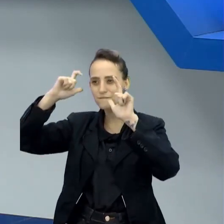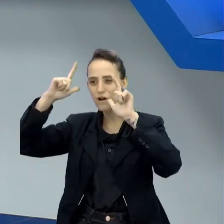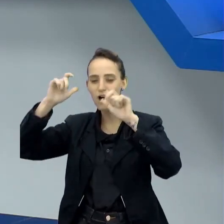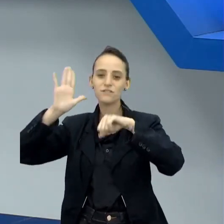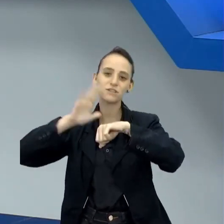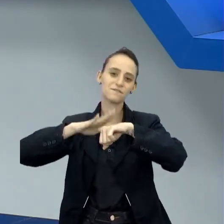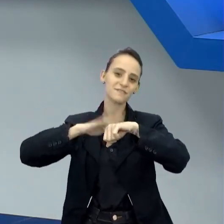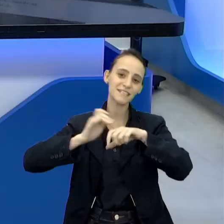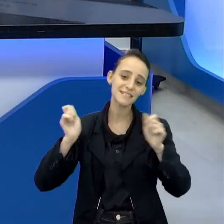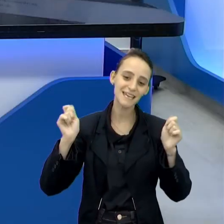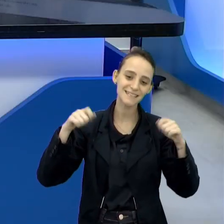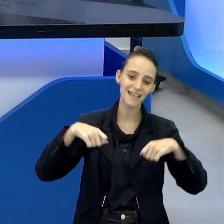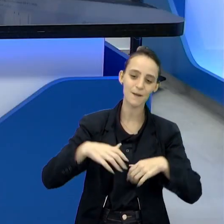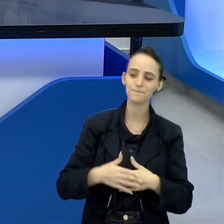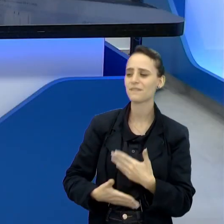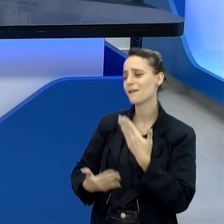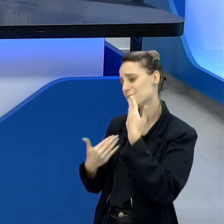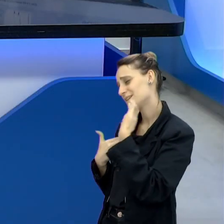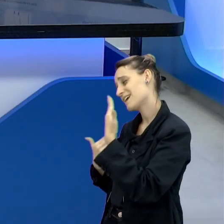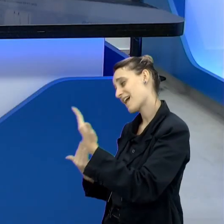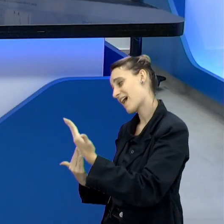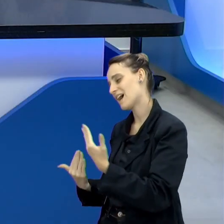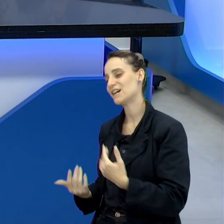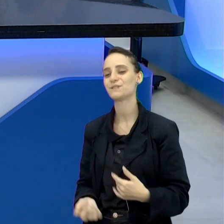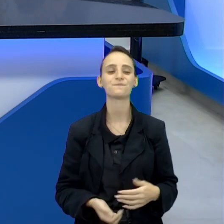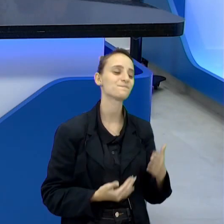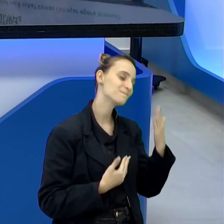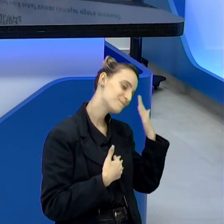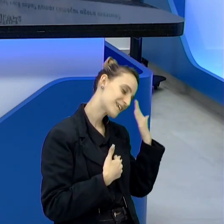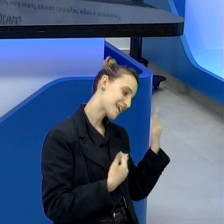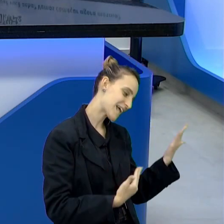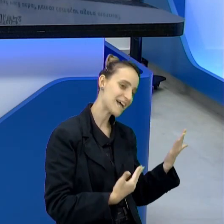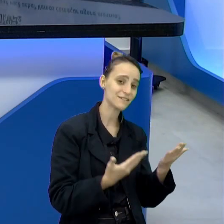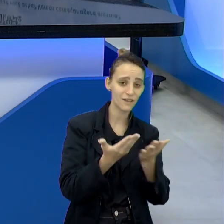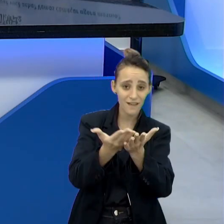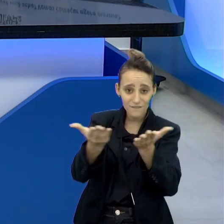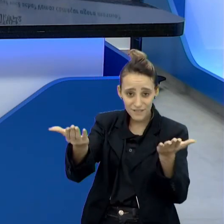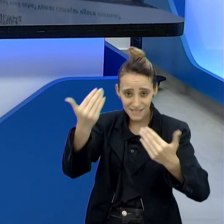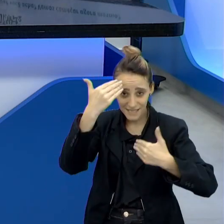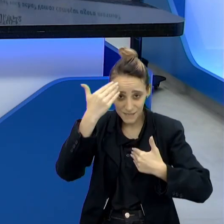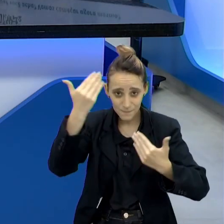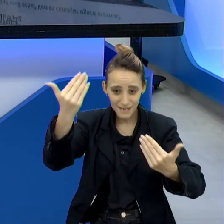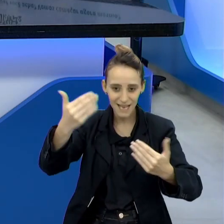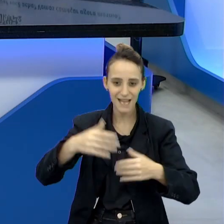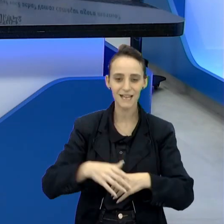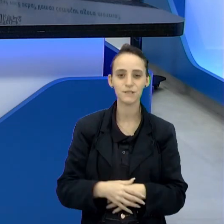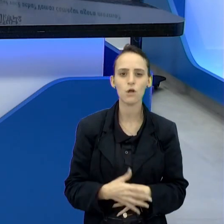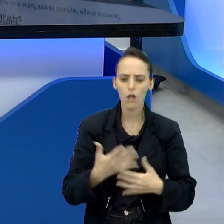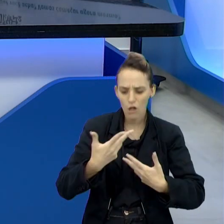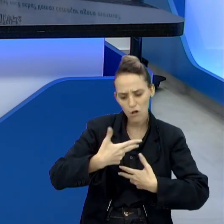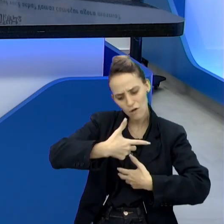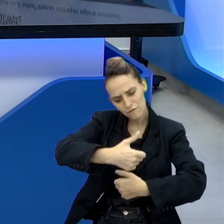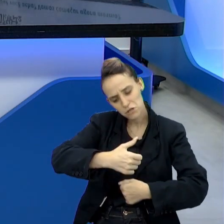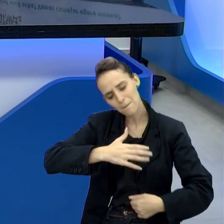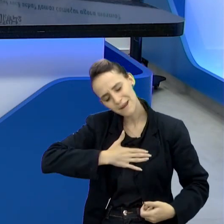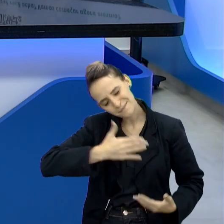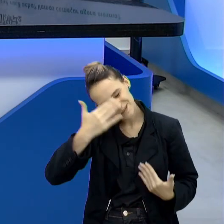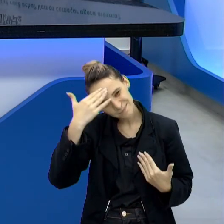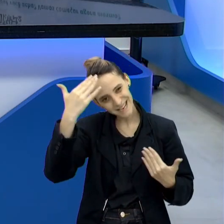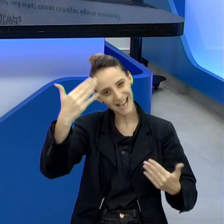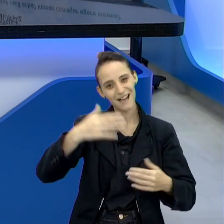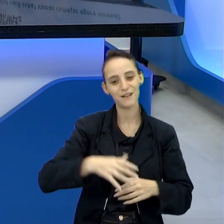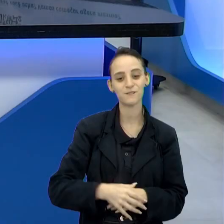a vida inteira. Muito obrigada, Ju. Eu é que agradeço. Obrigado a você, Jennifer, pelo convite e a todos os estudantes aí da nossa